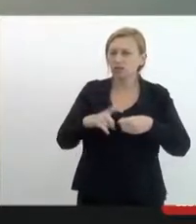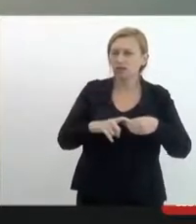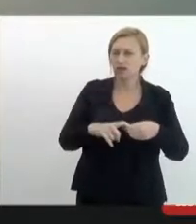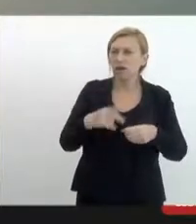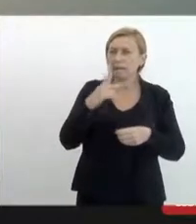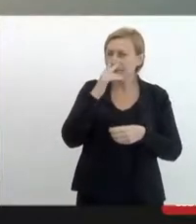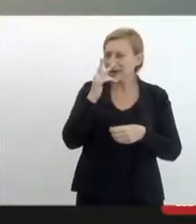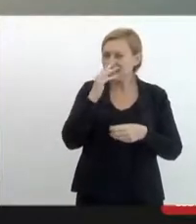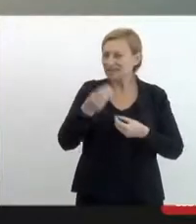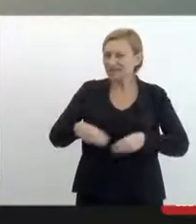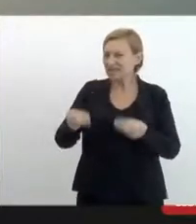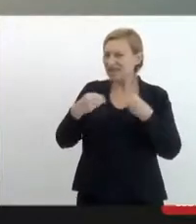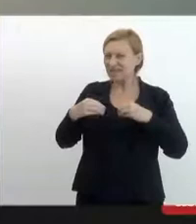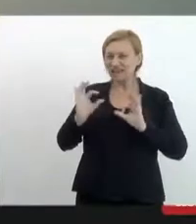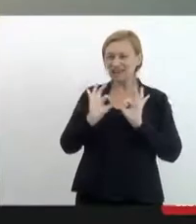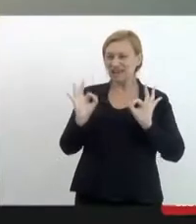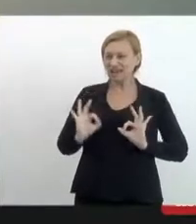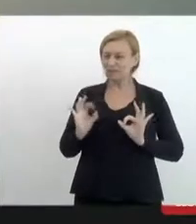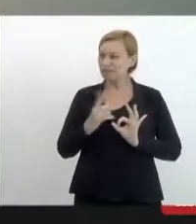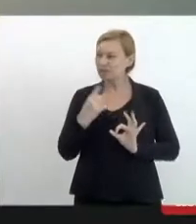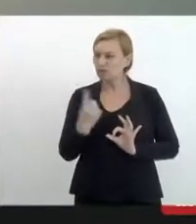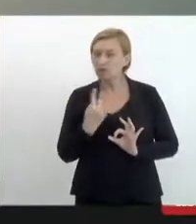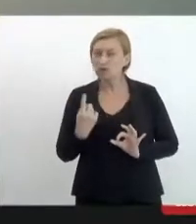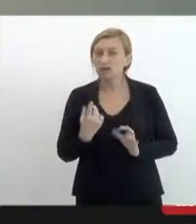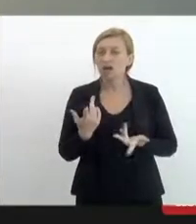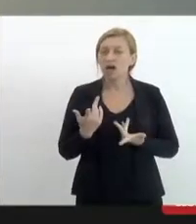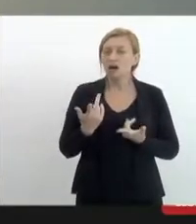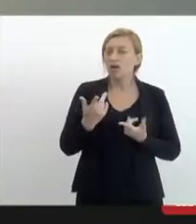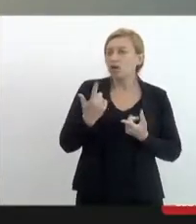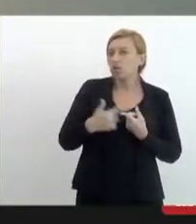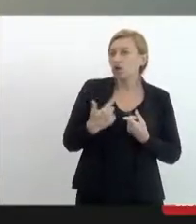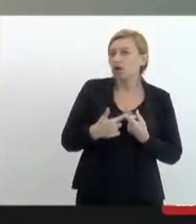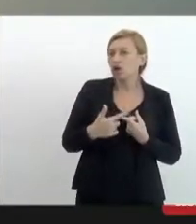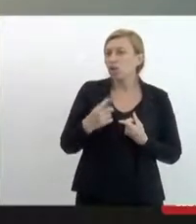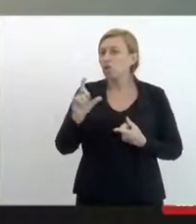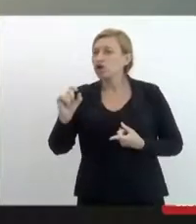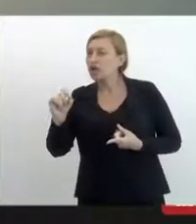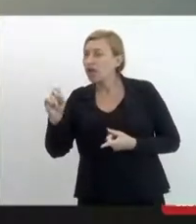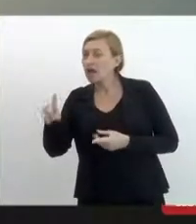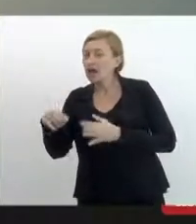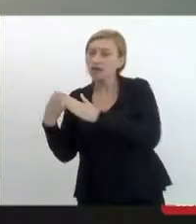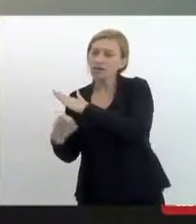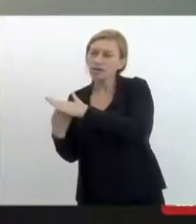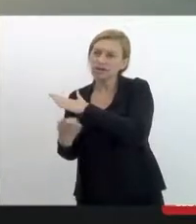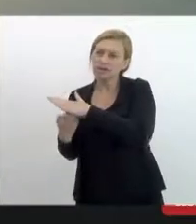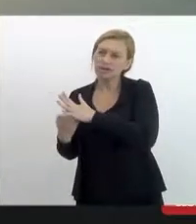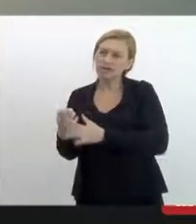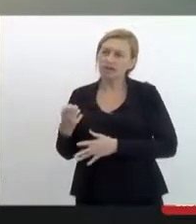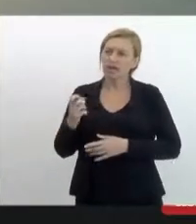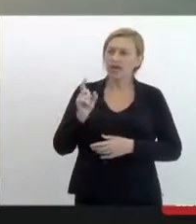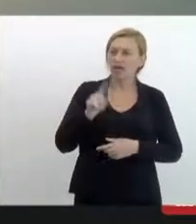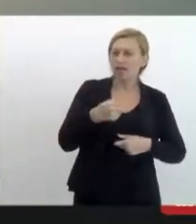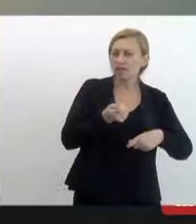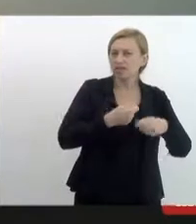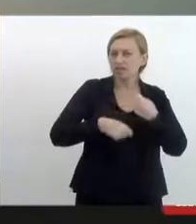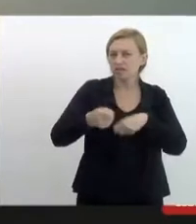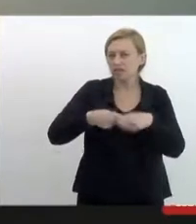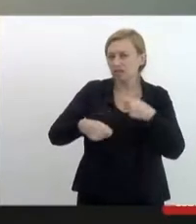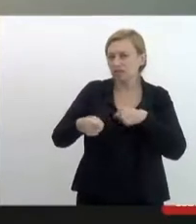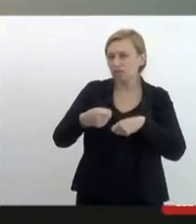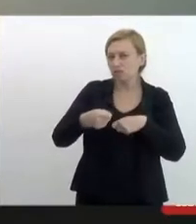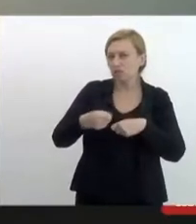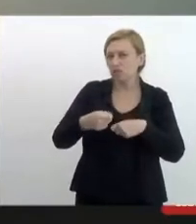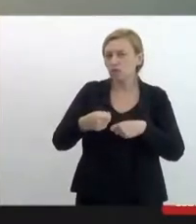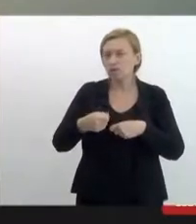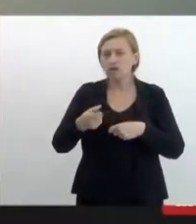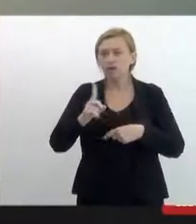nada para nós, entendeu? Porque o que é o concessionário não é o operador, e aí o quem recebeu o crédito fala que ele não era o